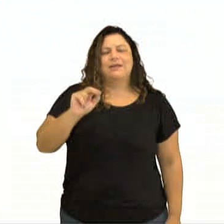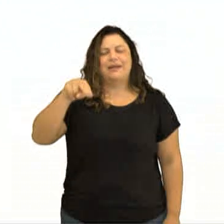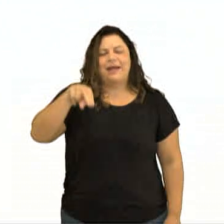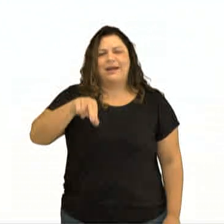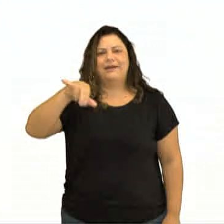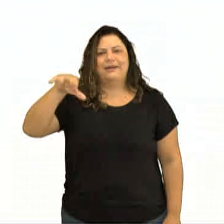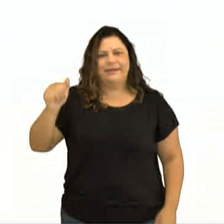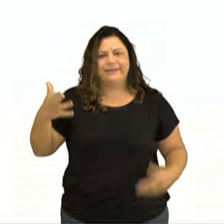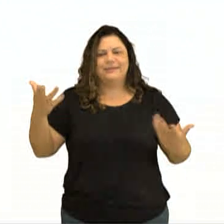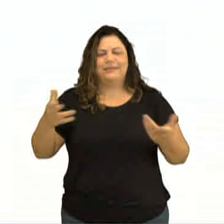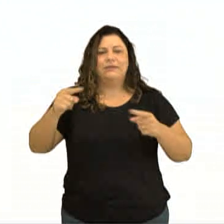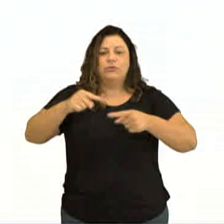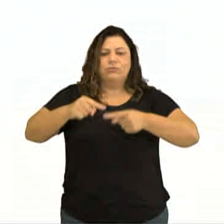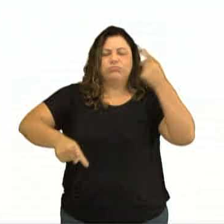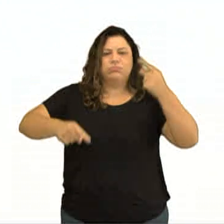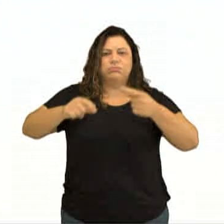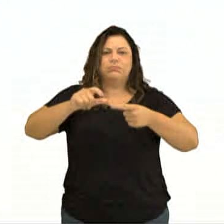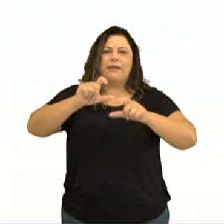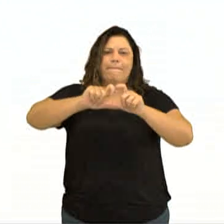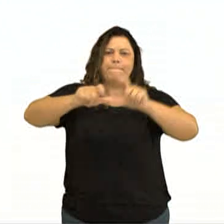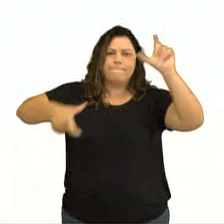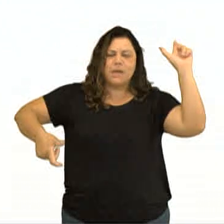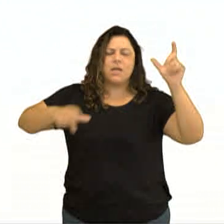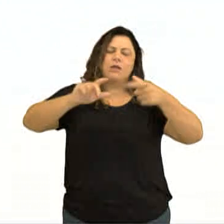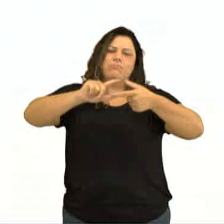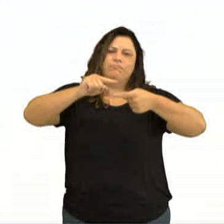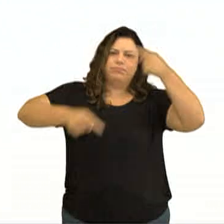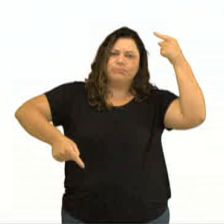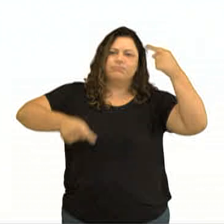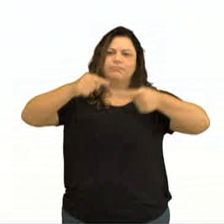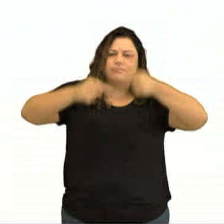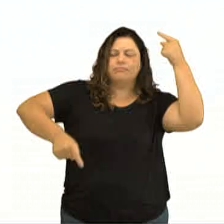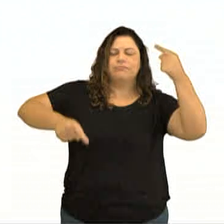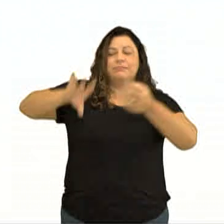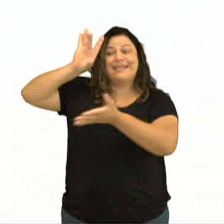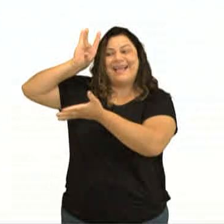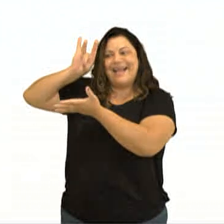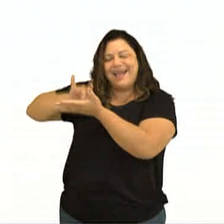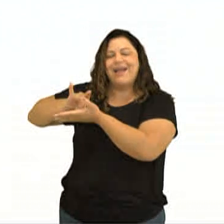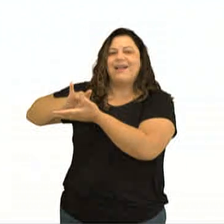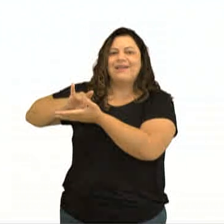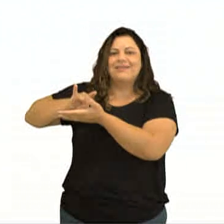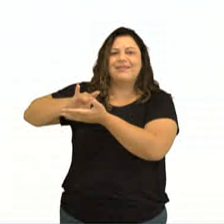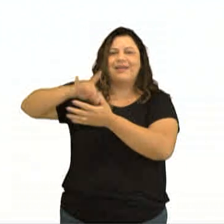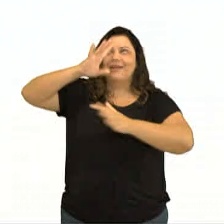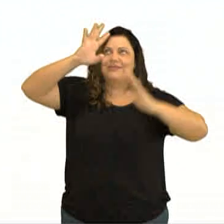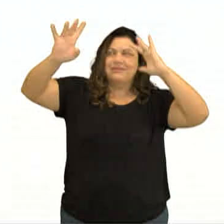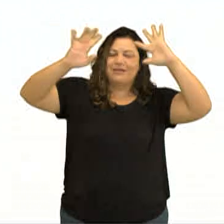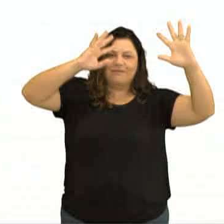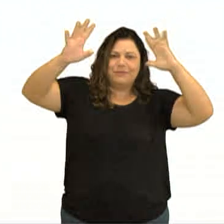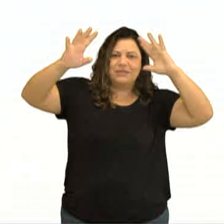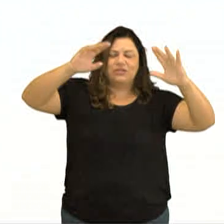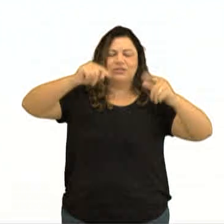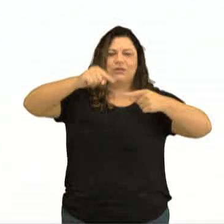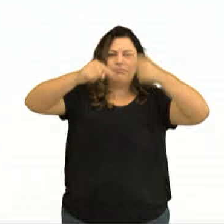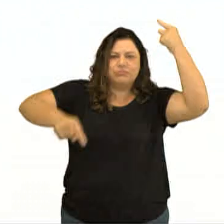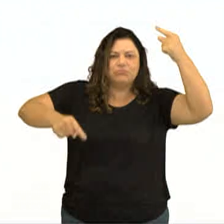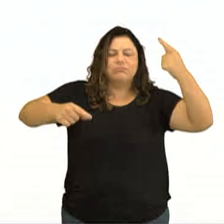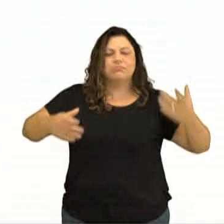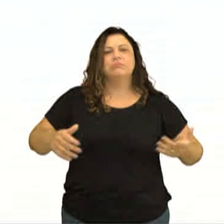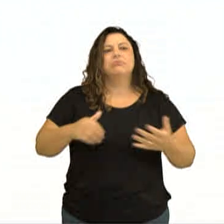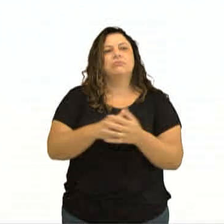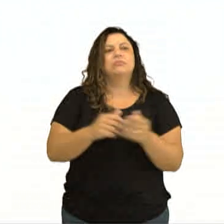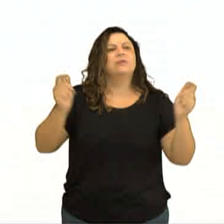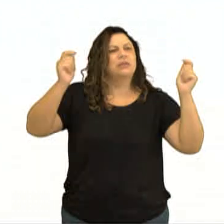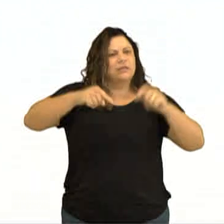ruptura entre a realidade e a fantasia, e garantir a possibilidade de retorno ao status quo